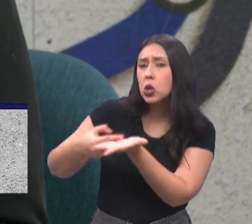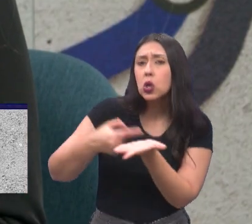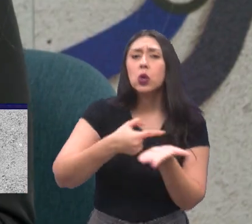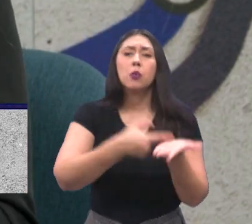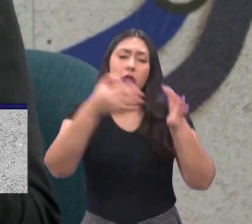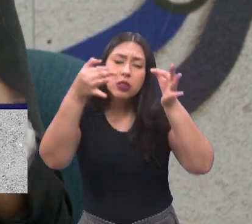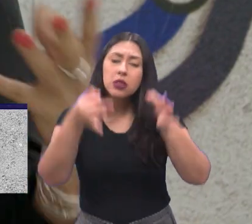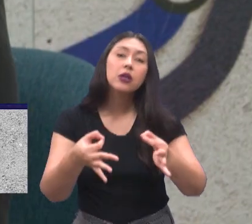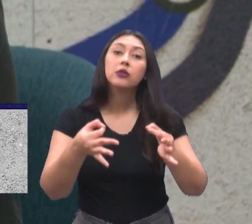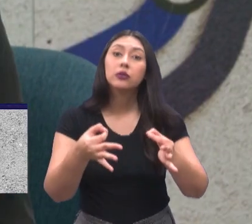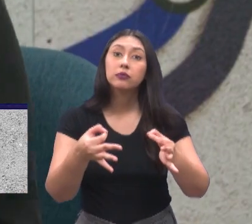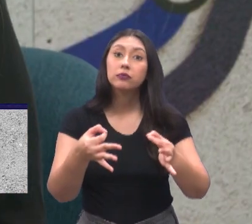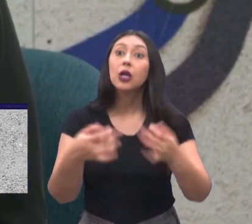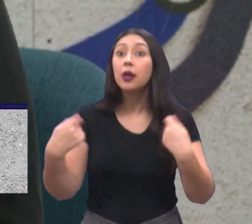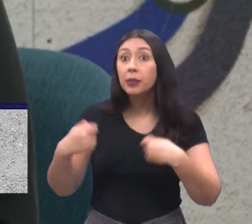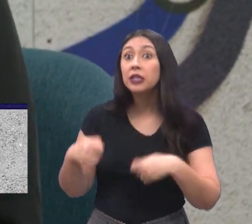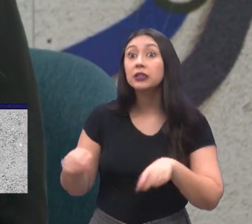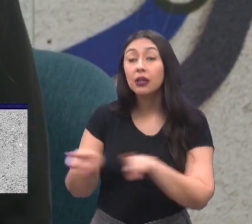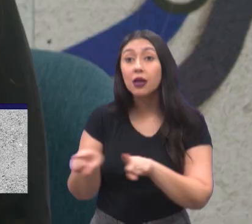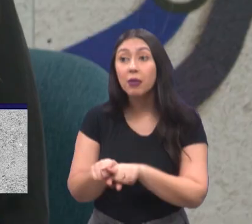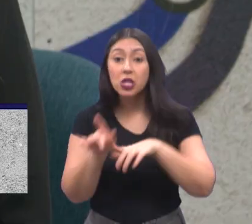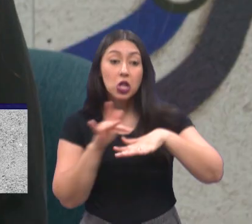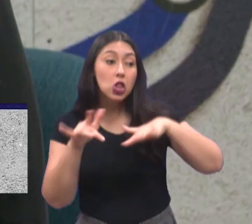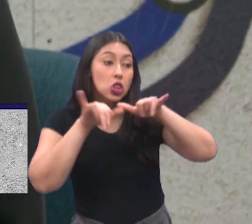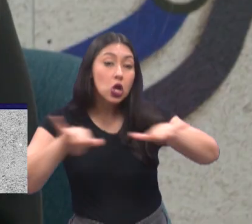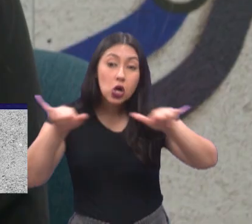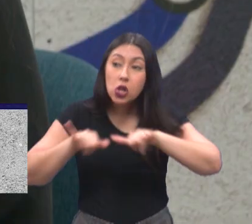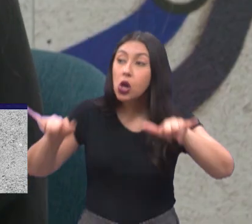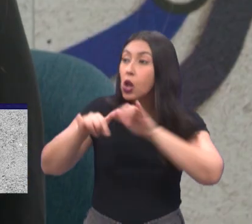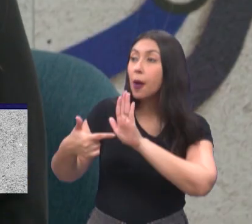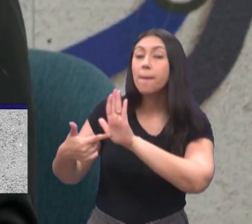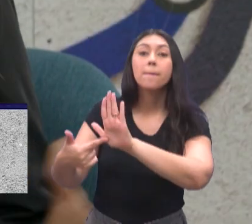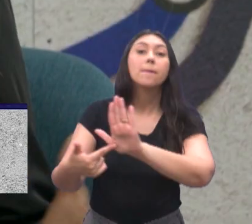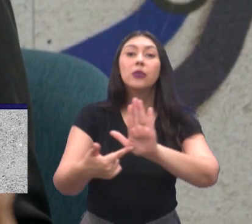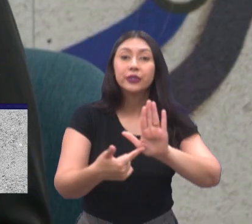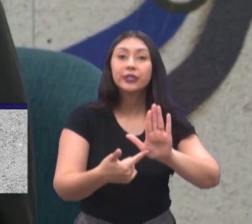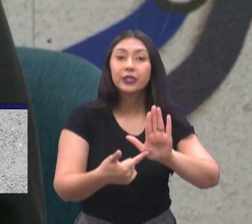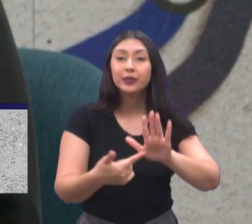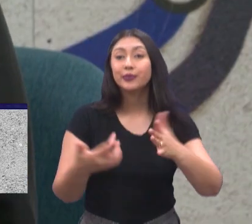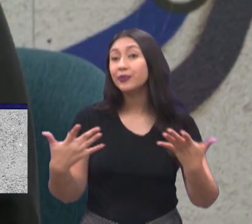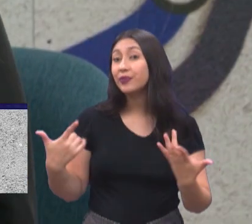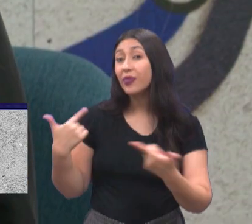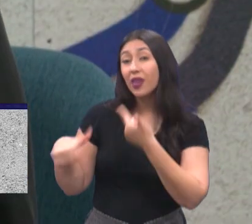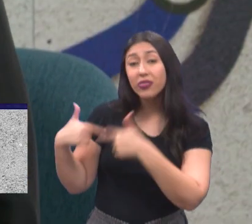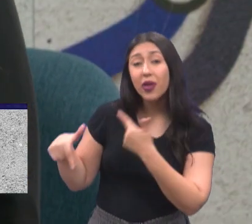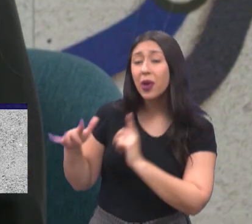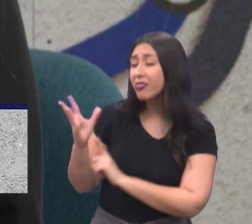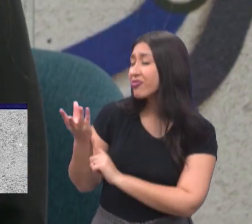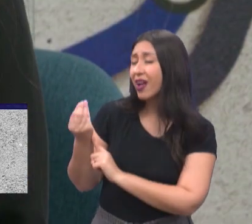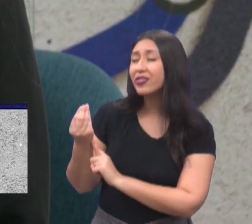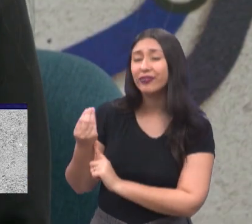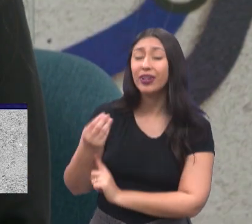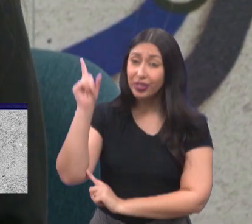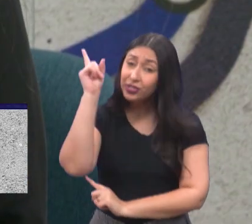ter mídia, né? Você precisa se expor. Não, nenhum trabalho manual é fácil. Vai depender